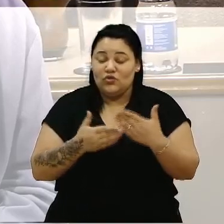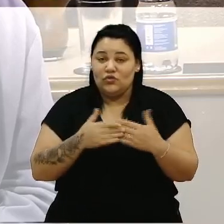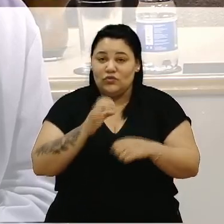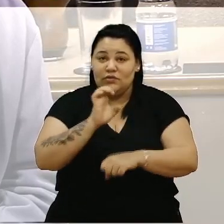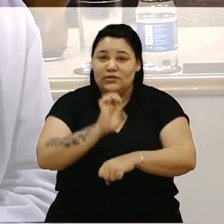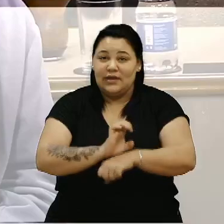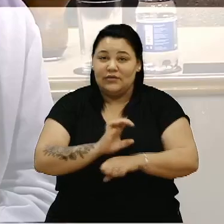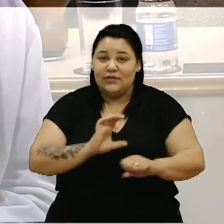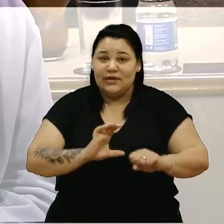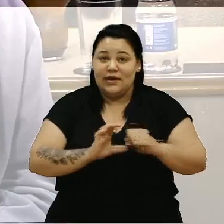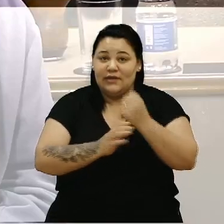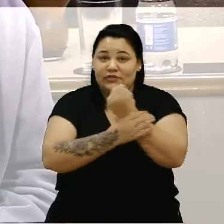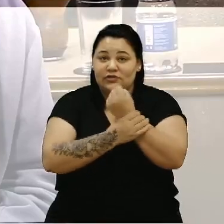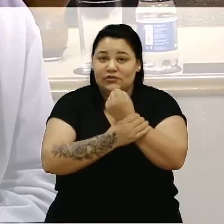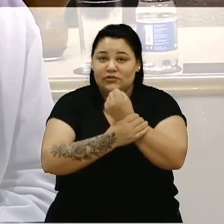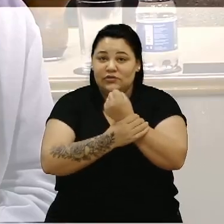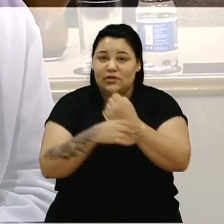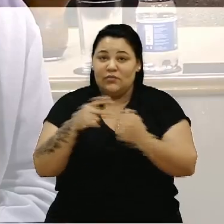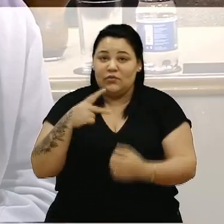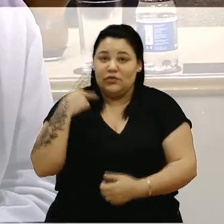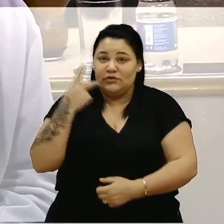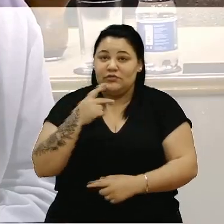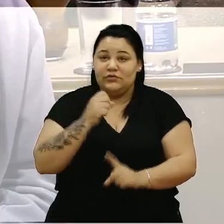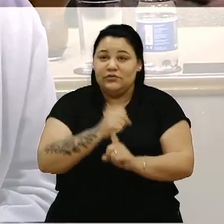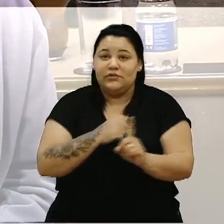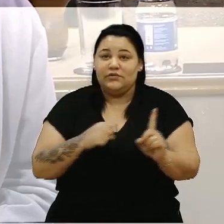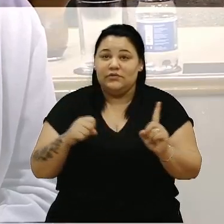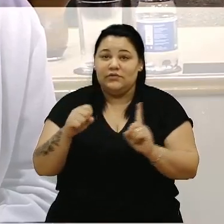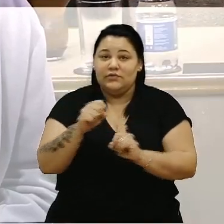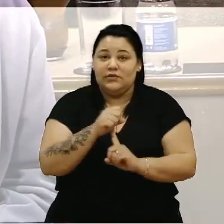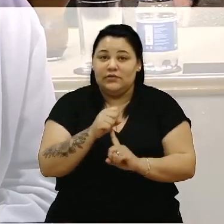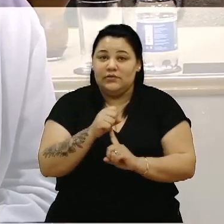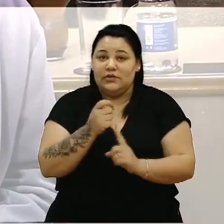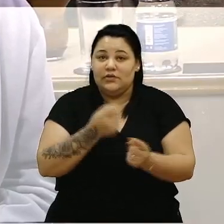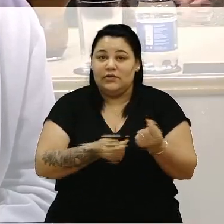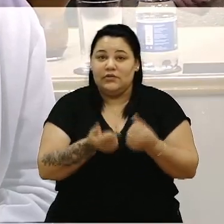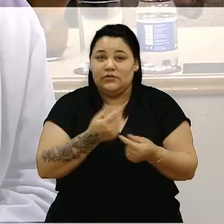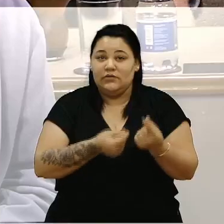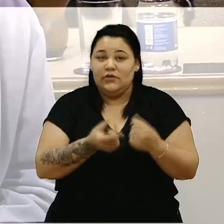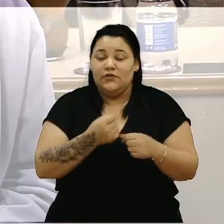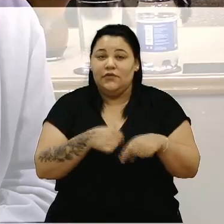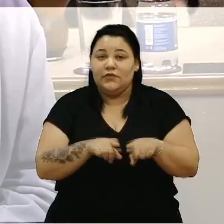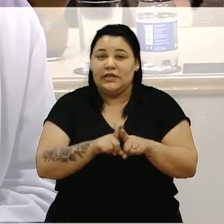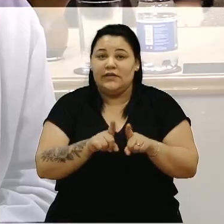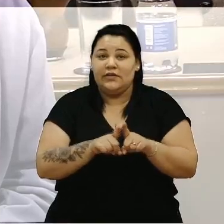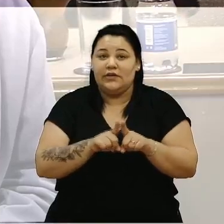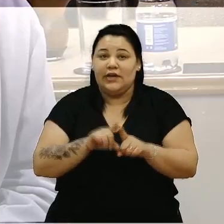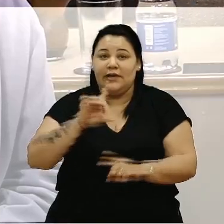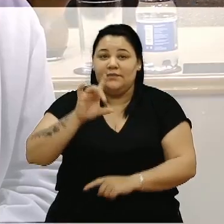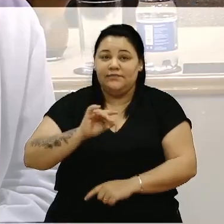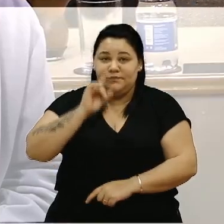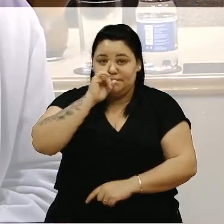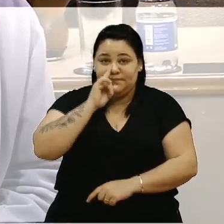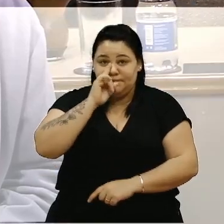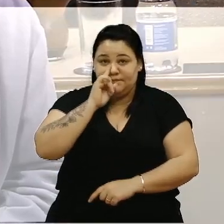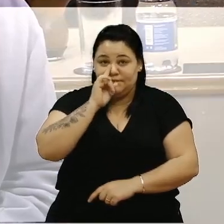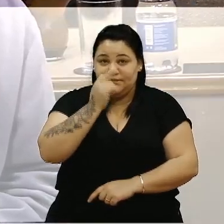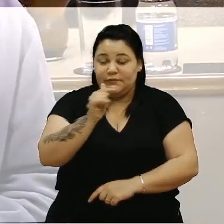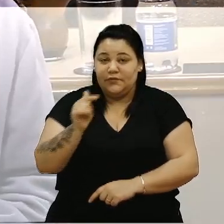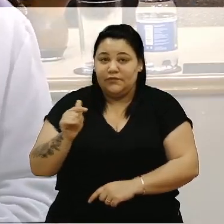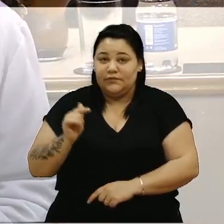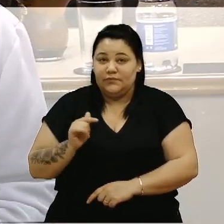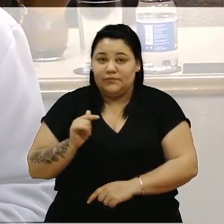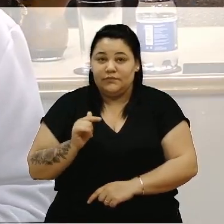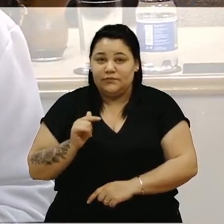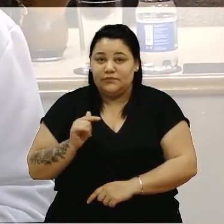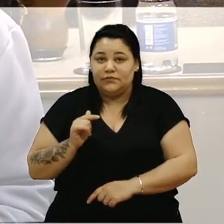garantido mediante políticas sociais e econômicas que visem a redução do risco de doença e de outros agravos e